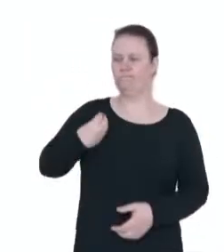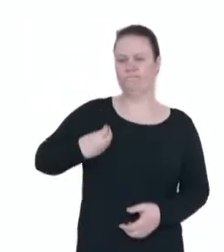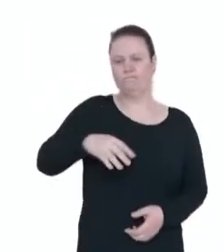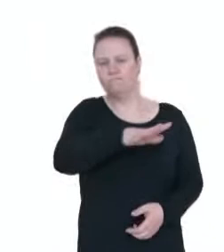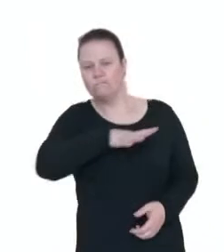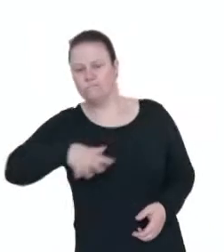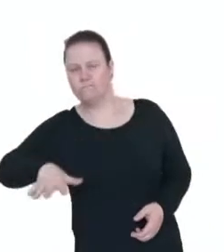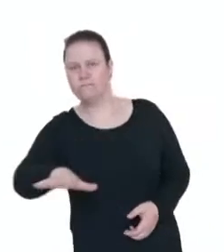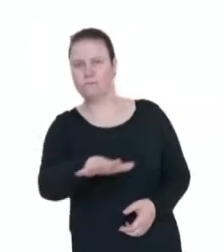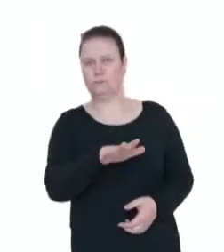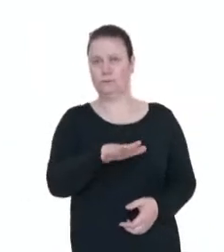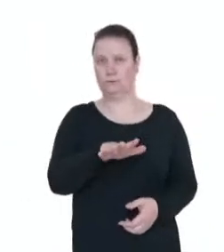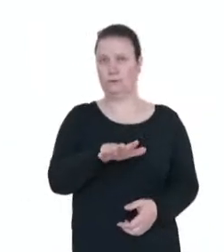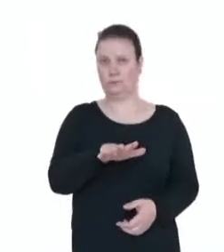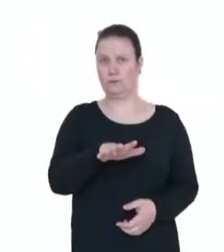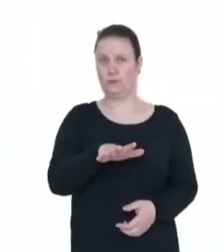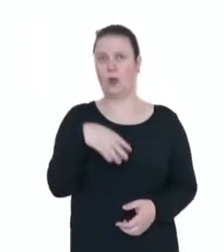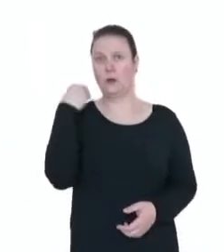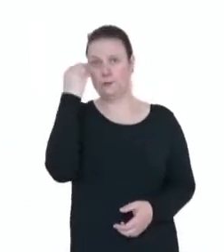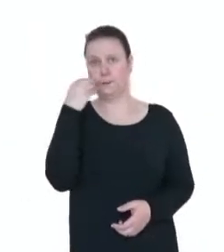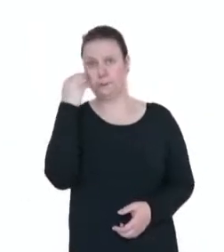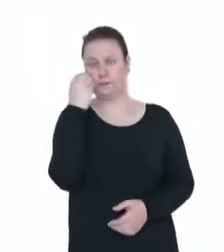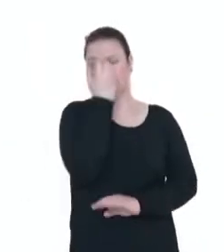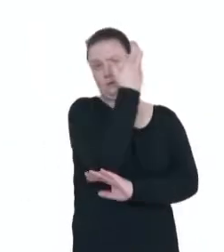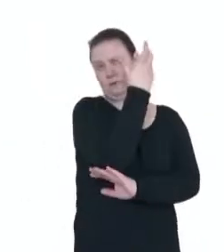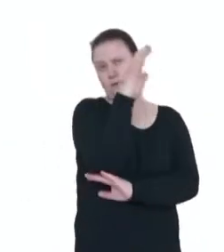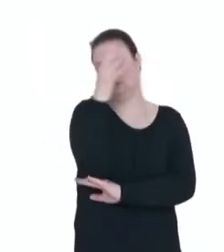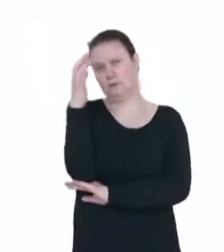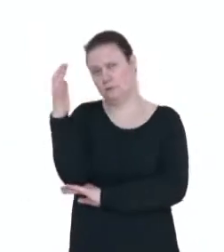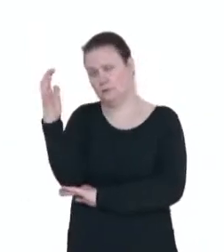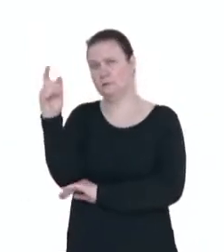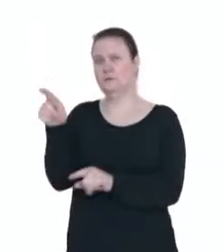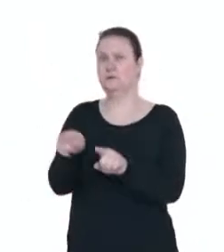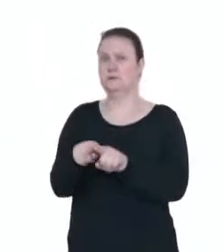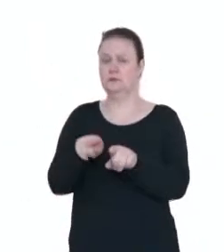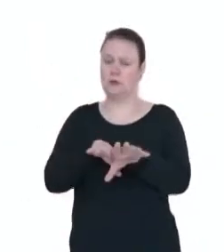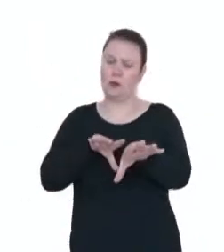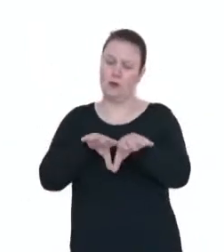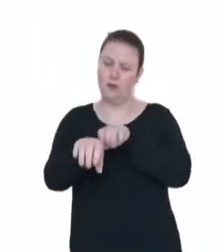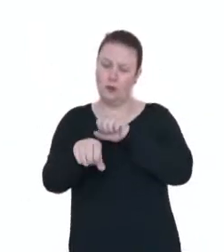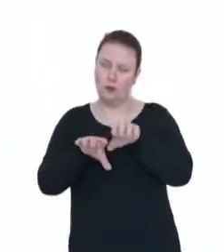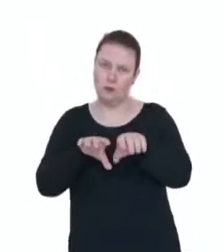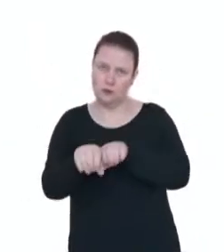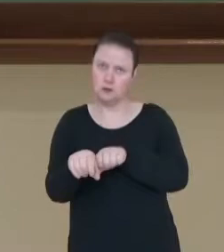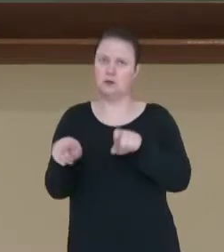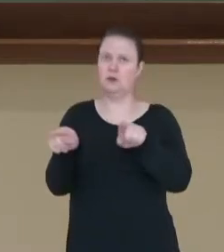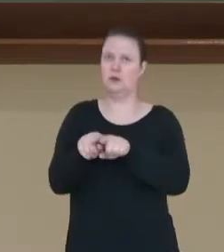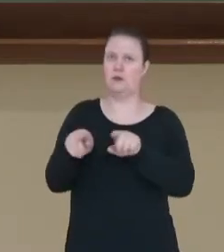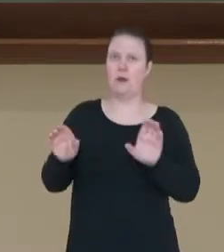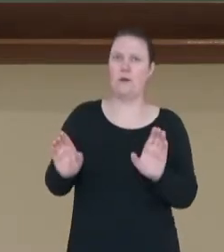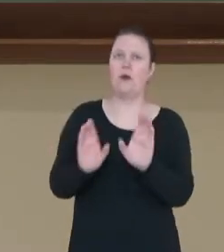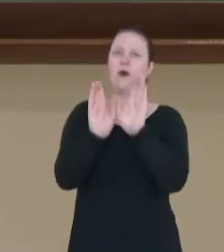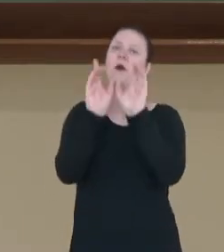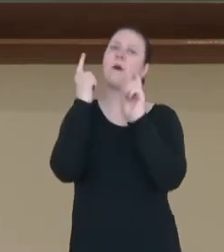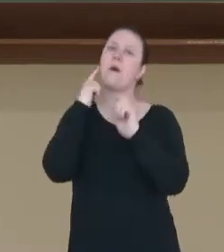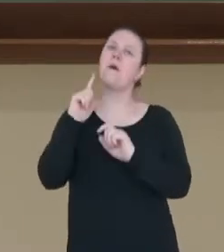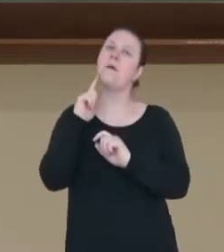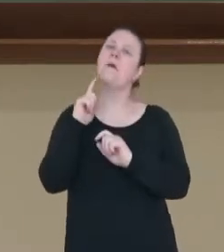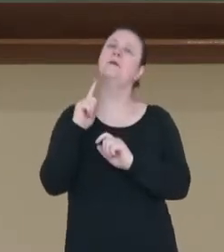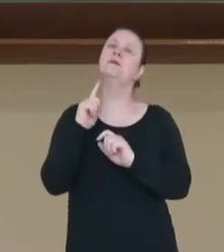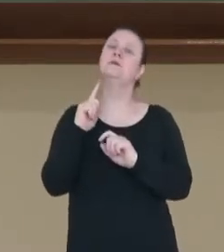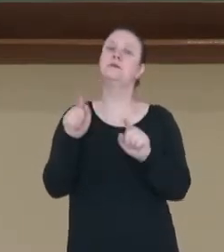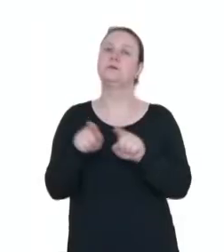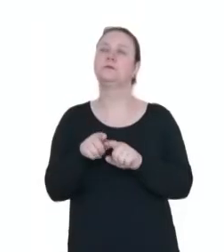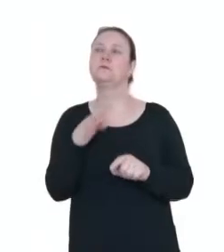cercava. Sobretudo a natureza, apesar da formação cosmopolita, recebeu quem? O Prêmio Jabuti. Conheceu